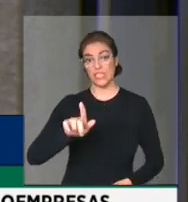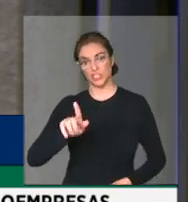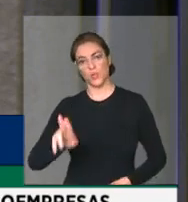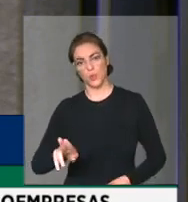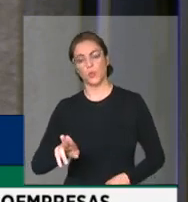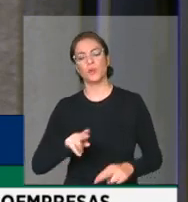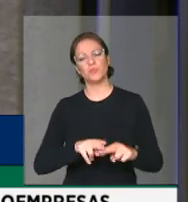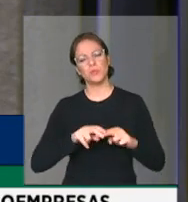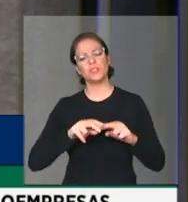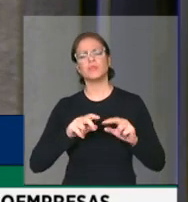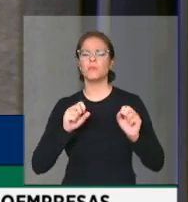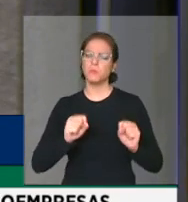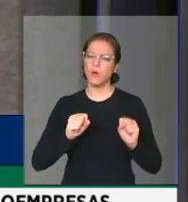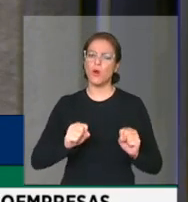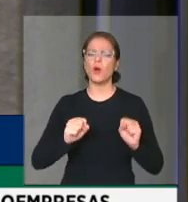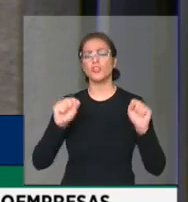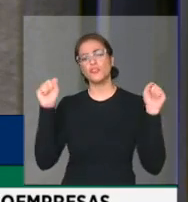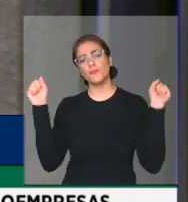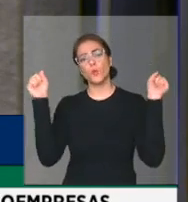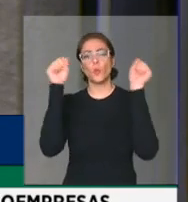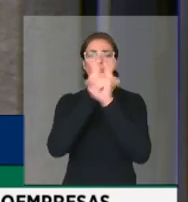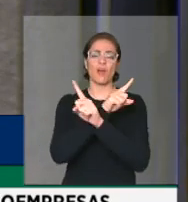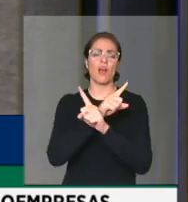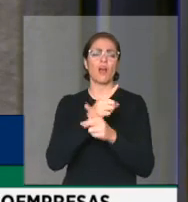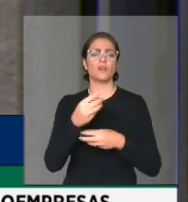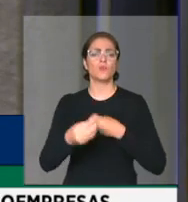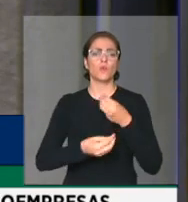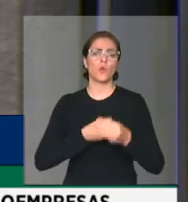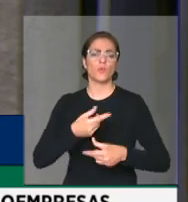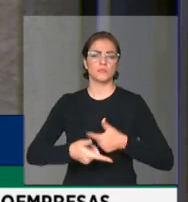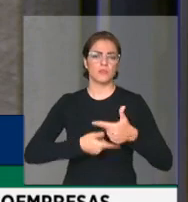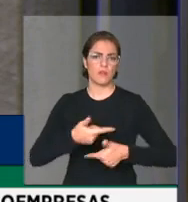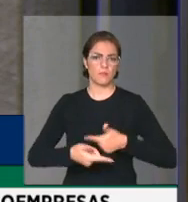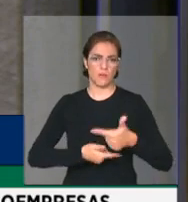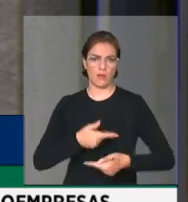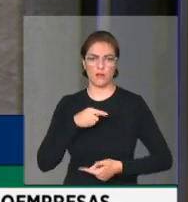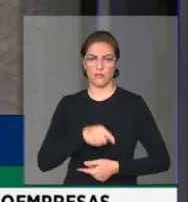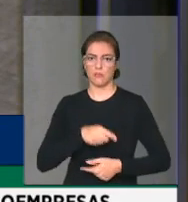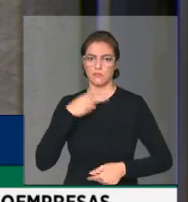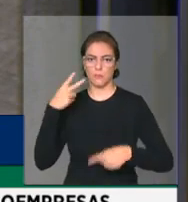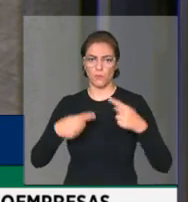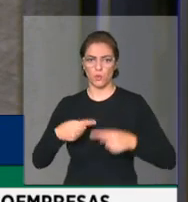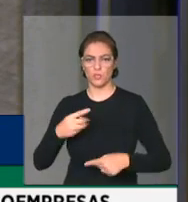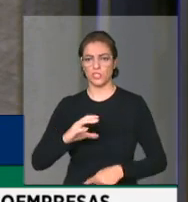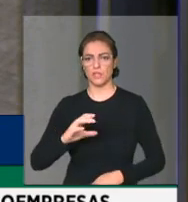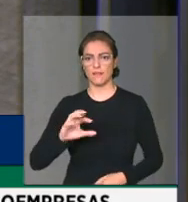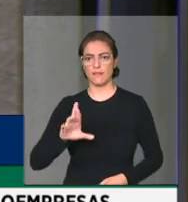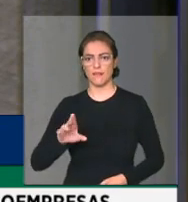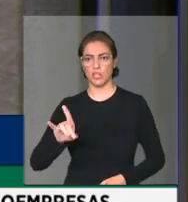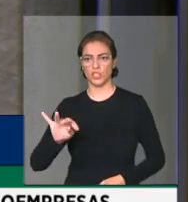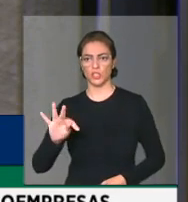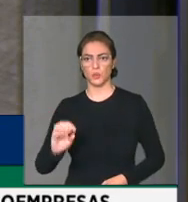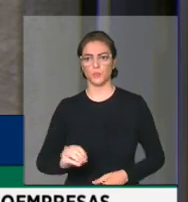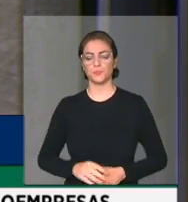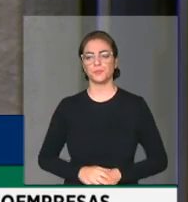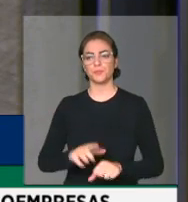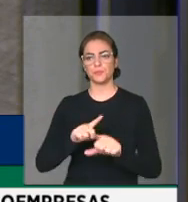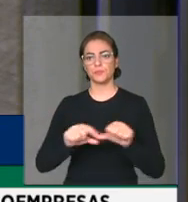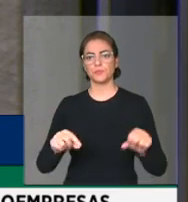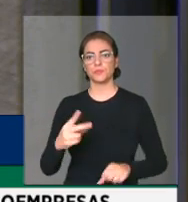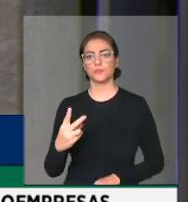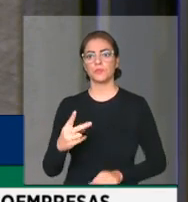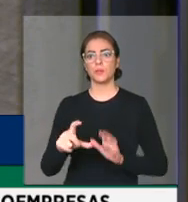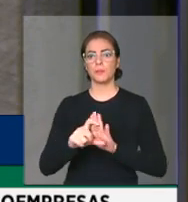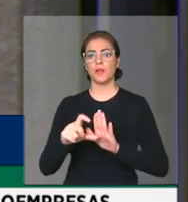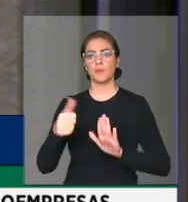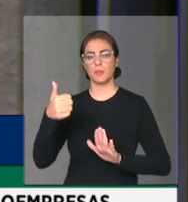gerar dificuldades operacionais à imediata execução da política de crédito. Artigo 2º, parágrafo